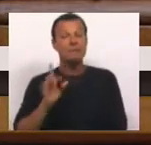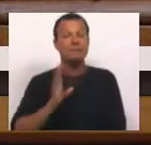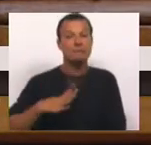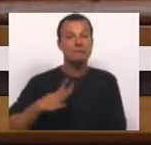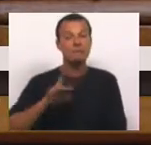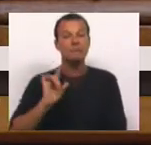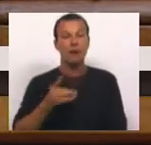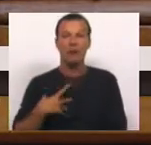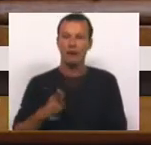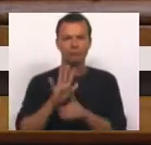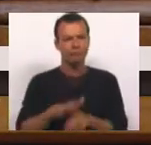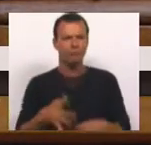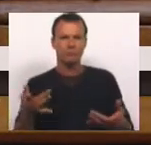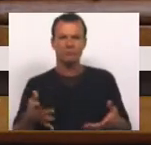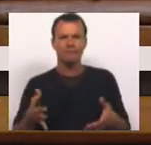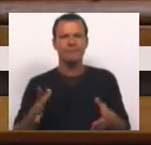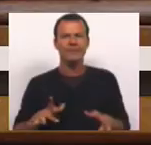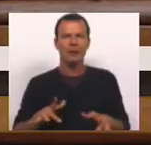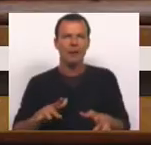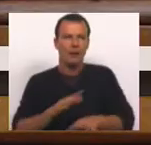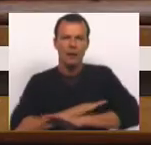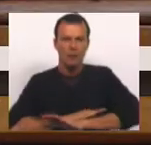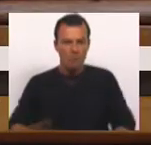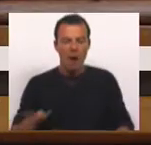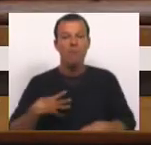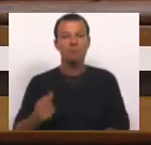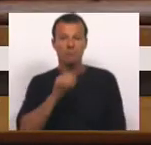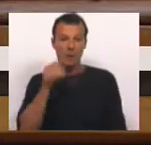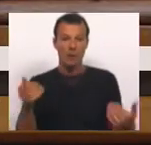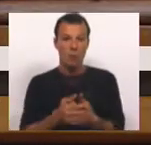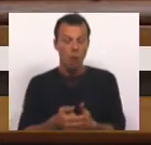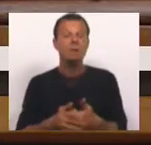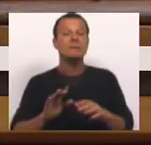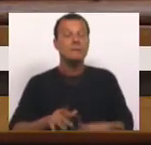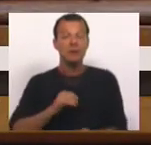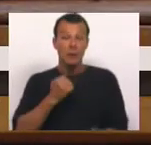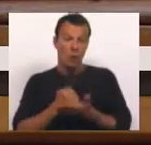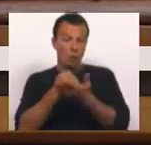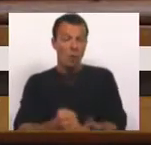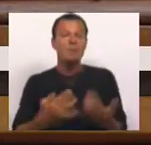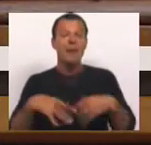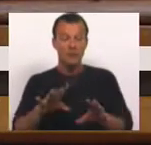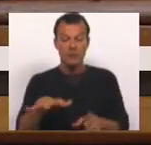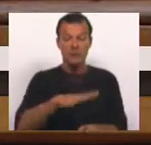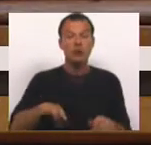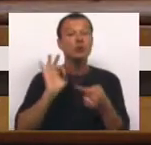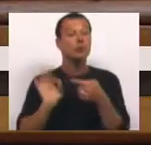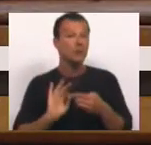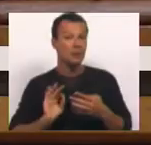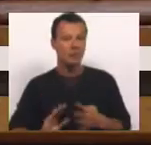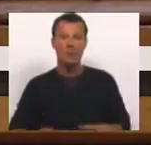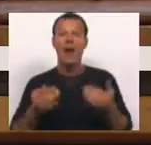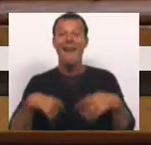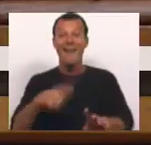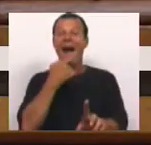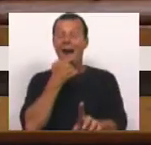ou descriminalizar, se quiserem, a morte medicamente assistida em circunstâncias muito específicas e a pedido do